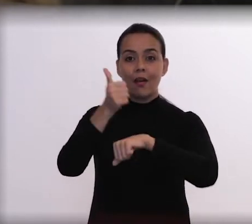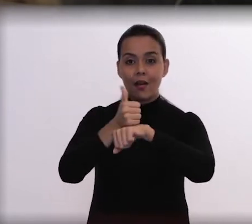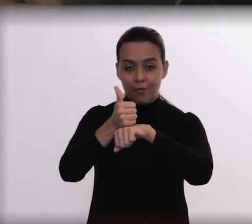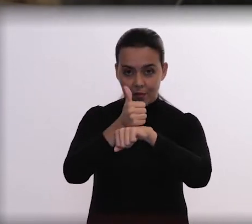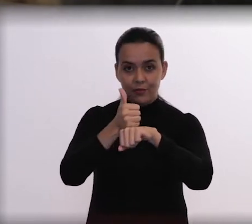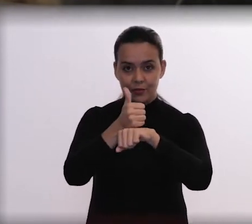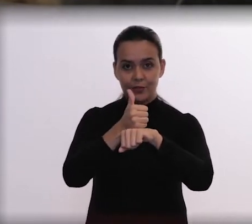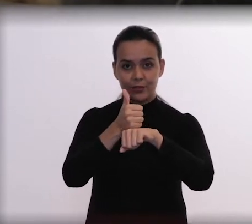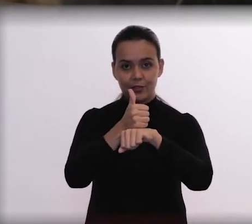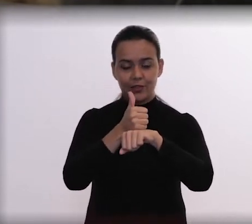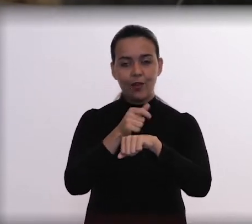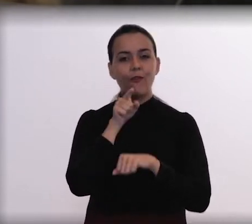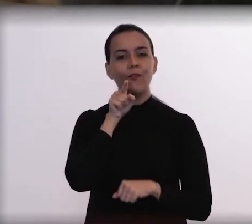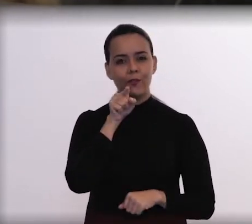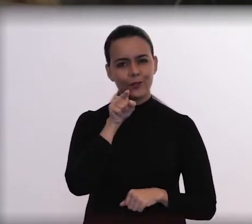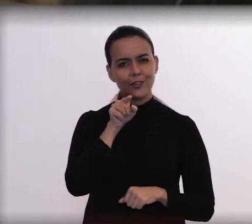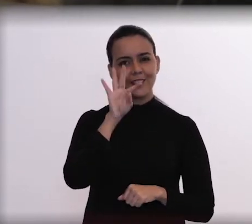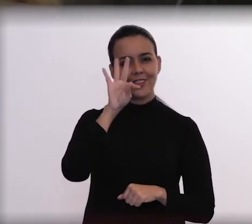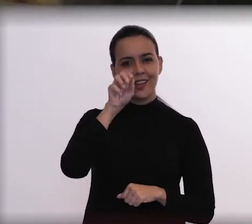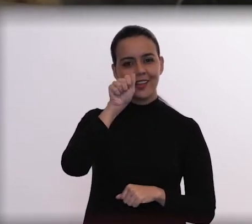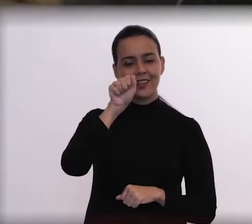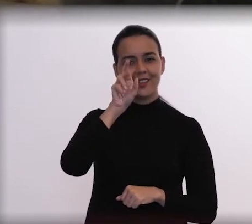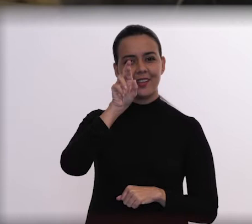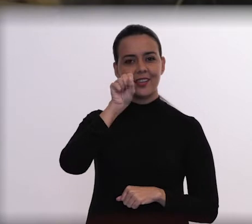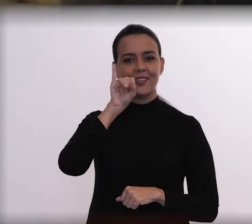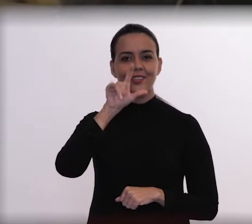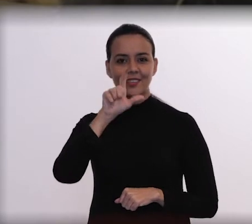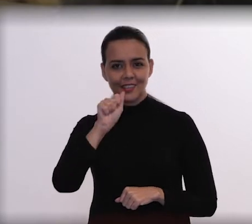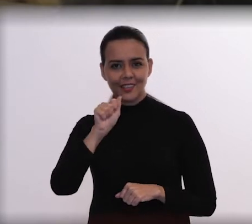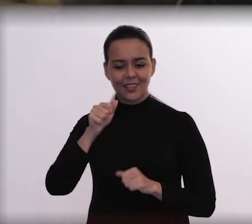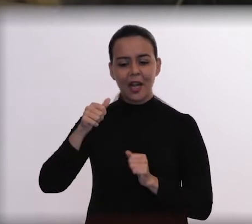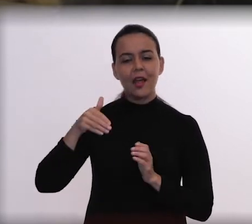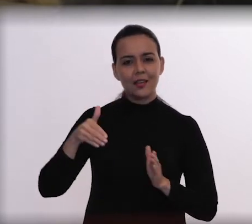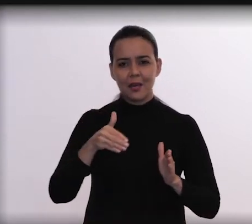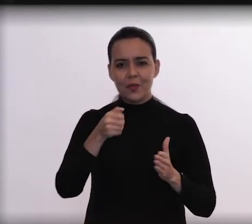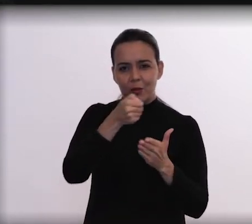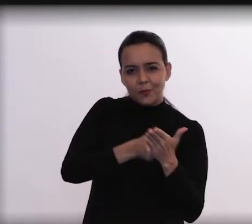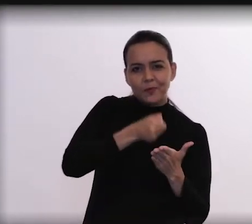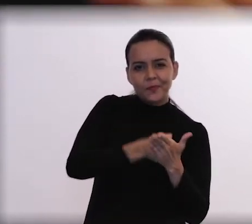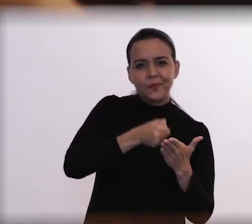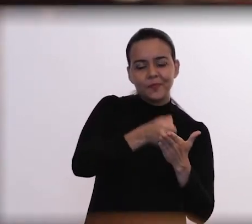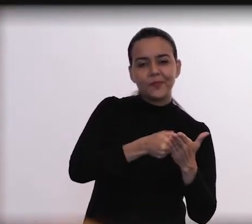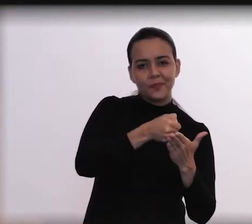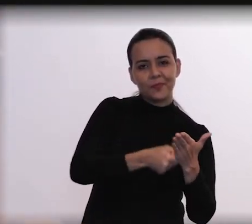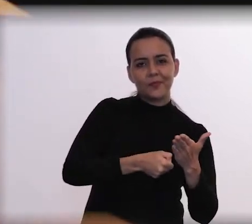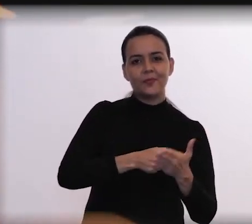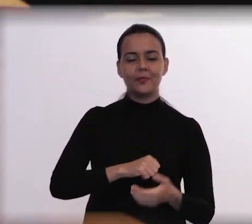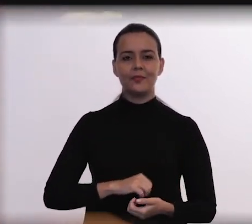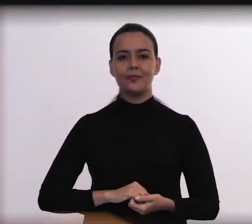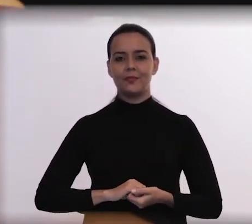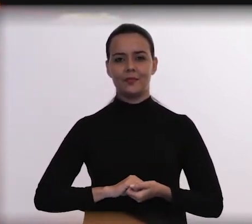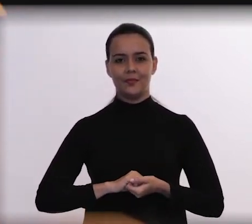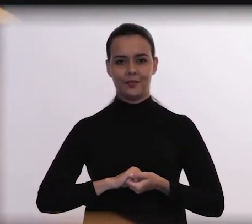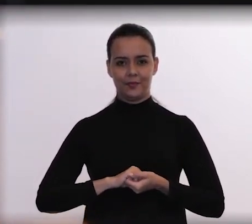delas. Tu, Tarsila e Zina, sempre caminhando, enquanto os homens decaem.